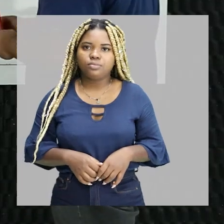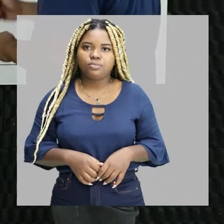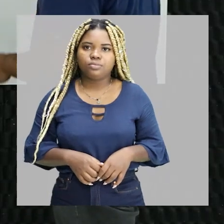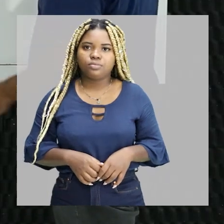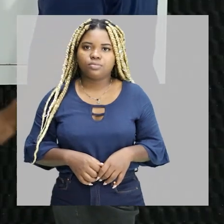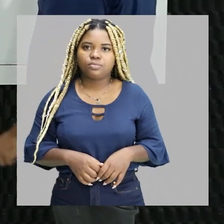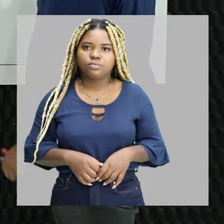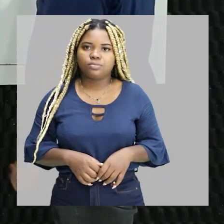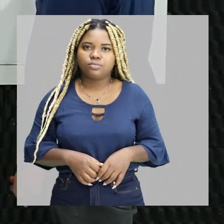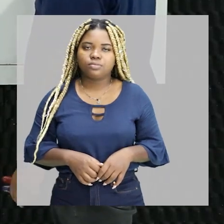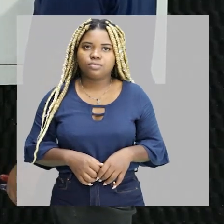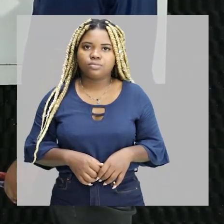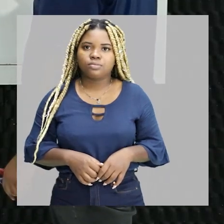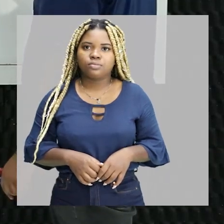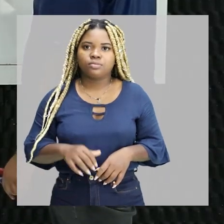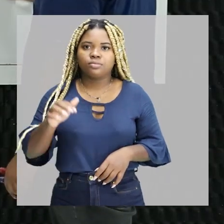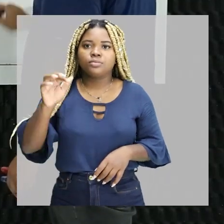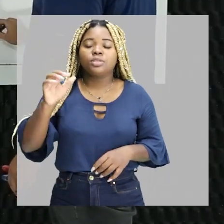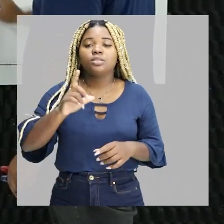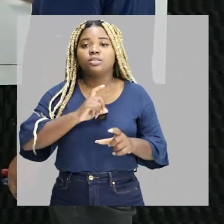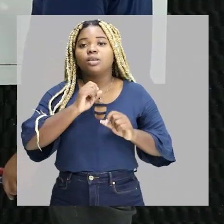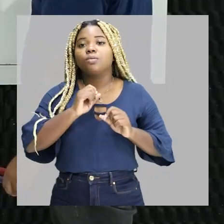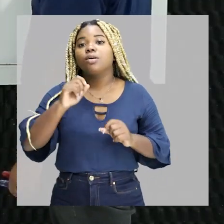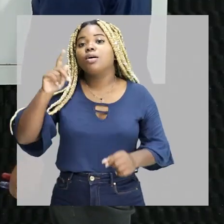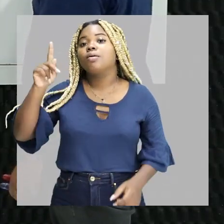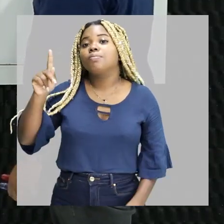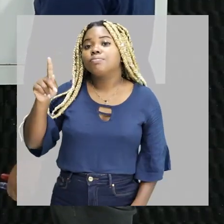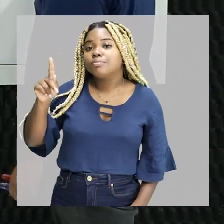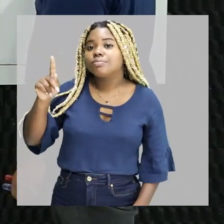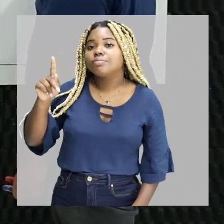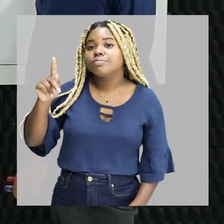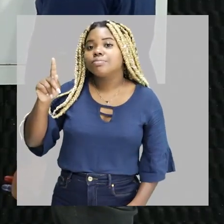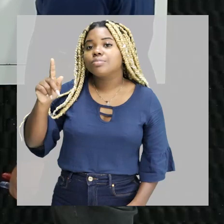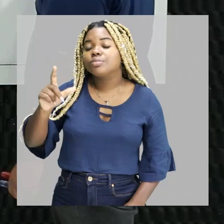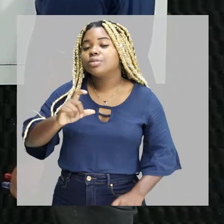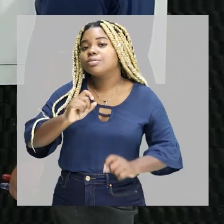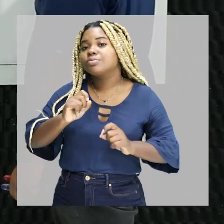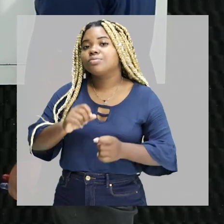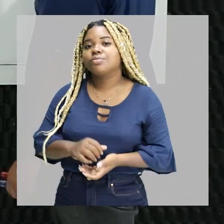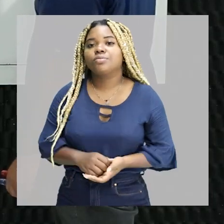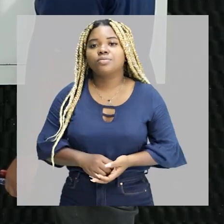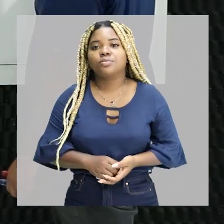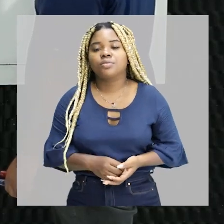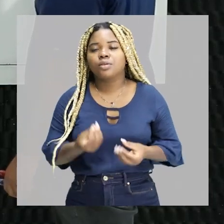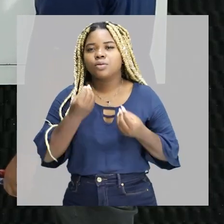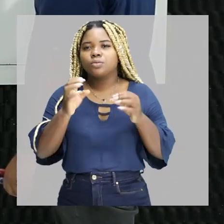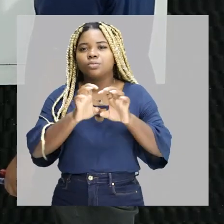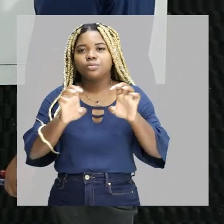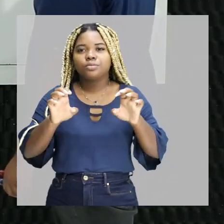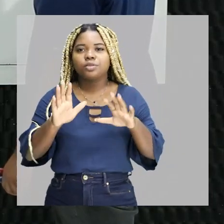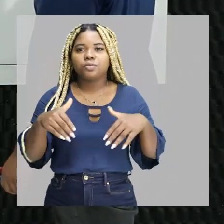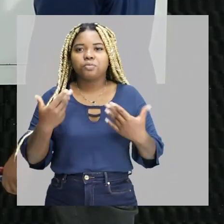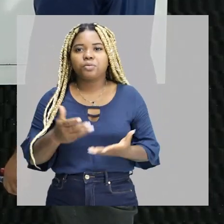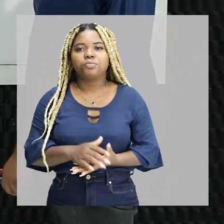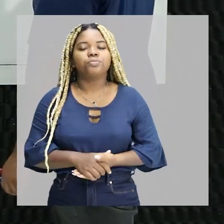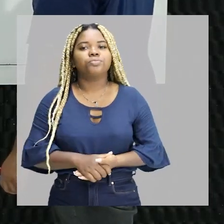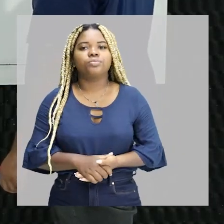Então, num fluido, a pressão nós exercemos, né? Nós calculamos